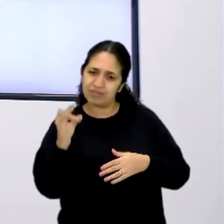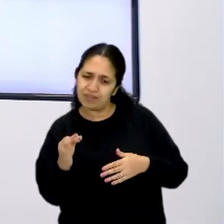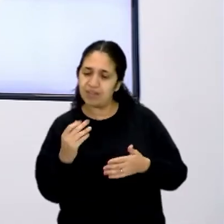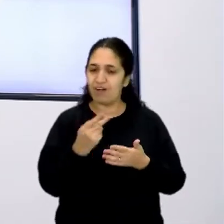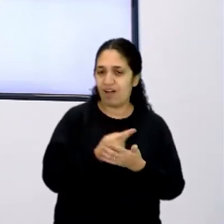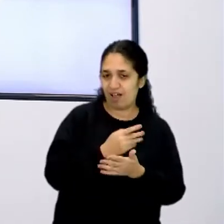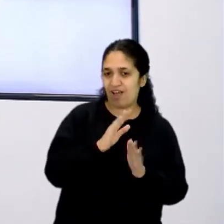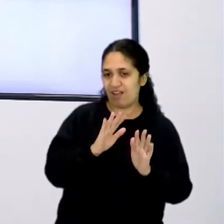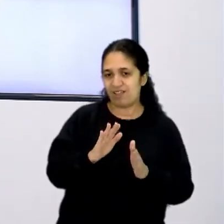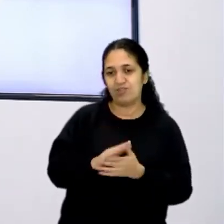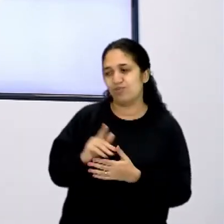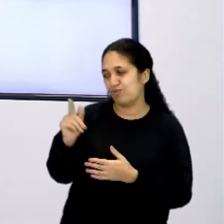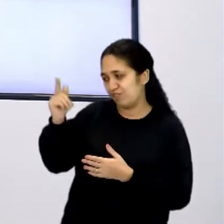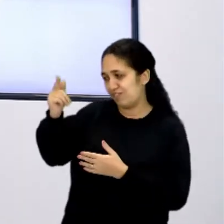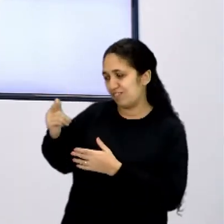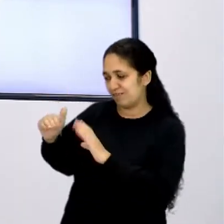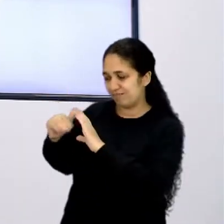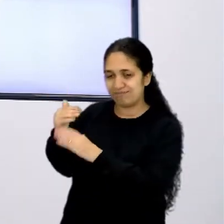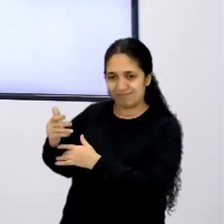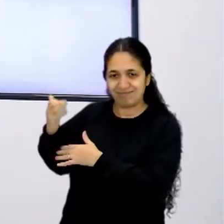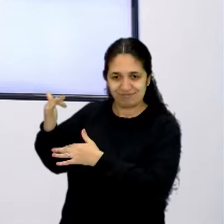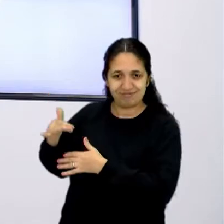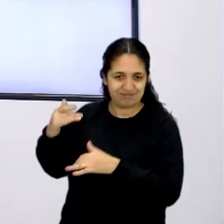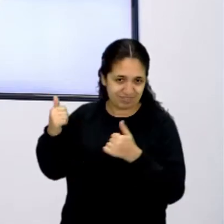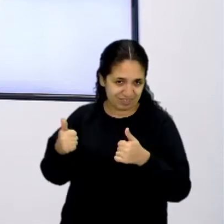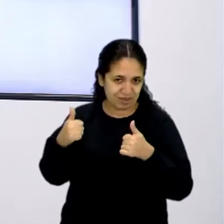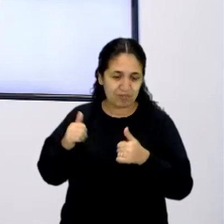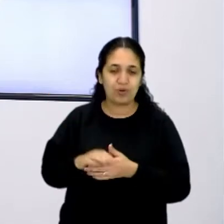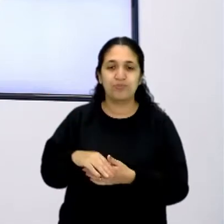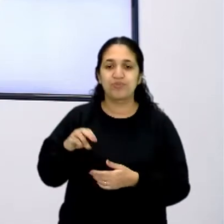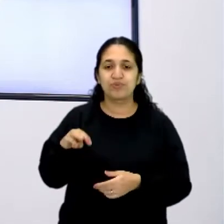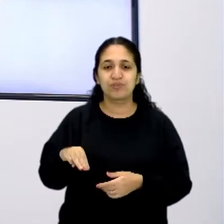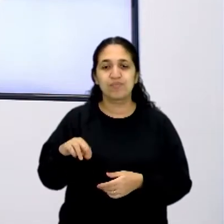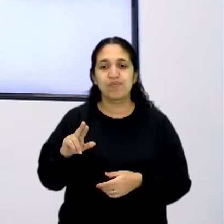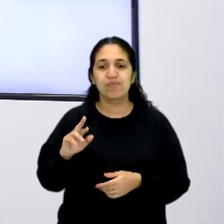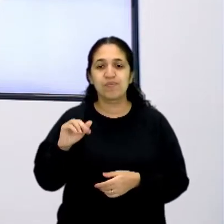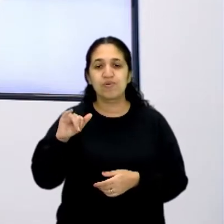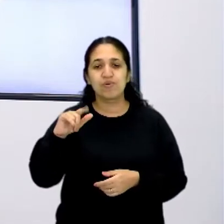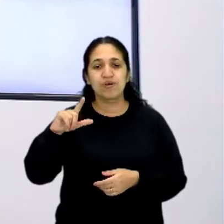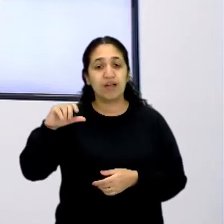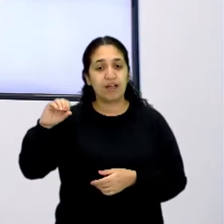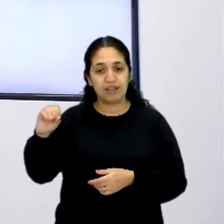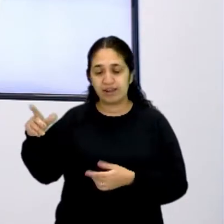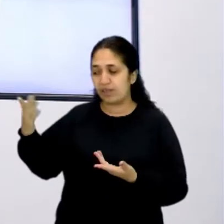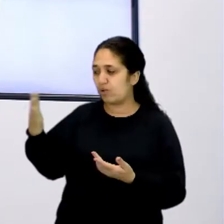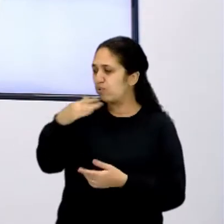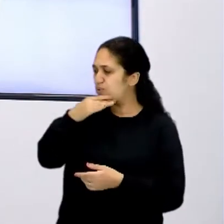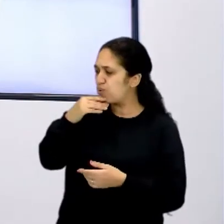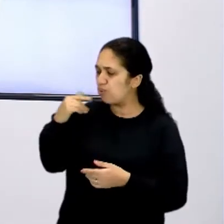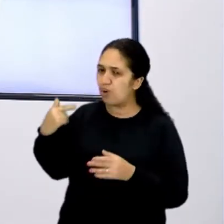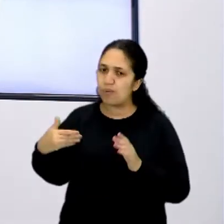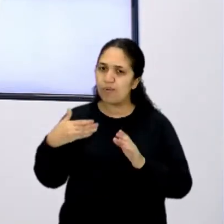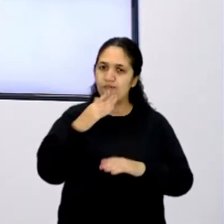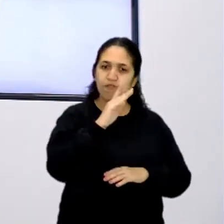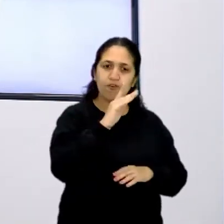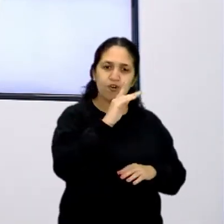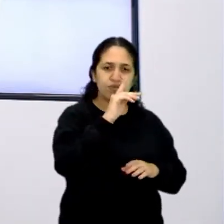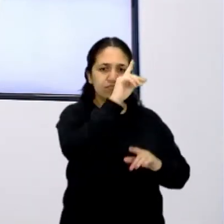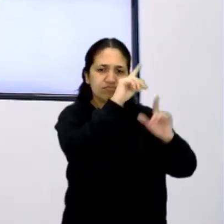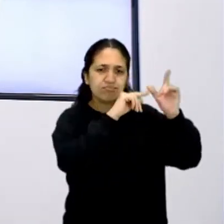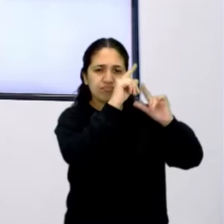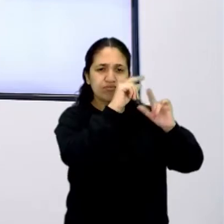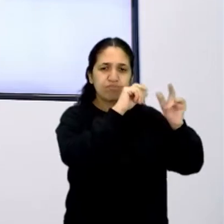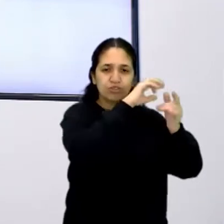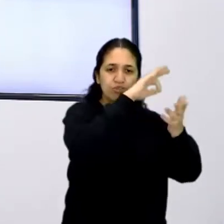fazendo a leitura aí da contribuição de vocês, tá bom? Murilo, que o homem foi para o espaço e depois para a Terra. Foi